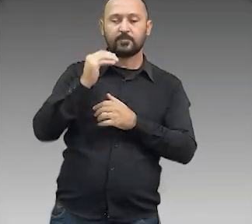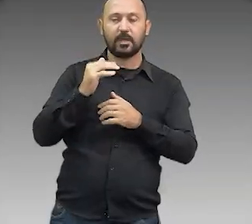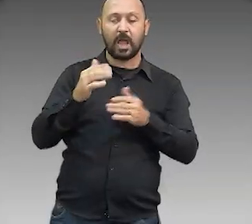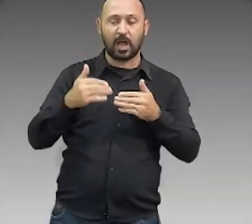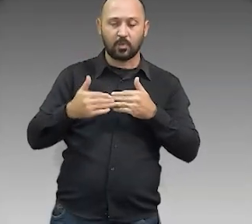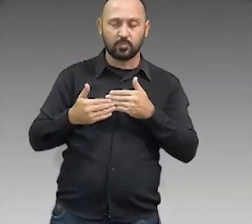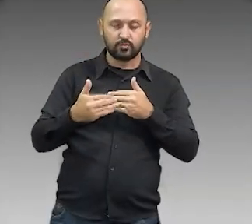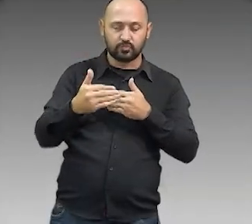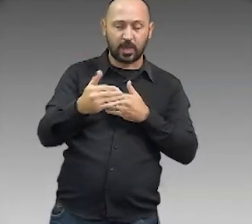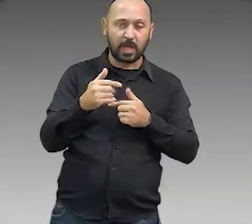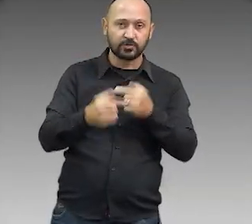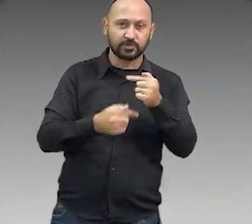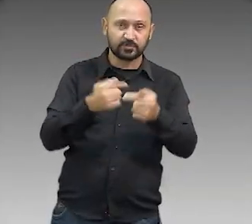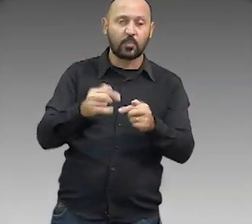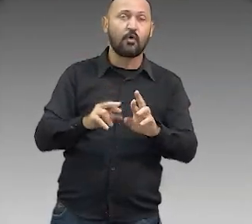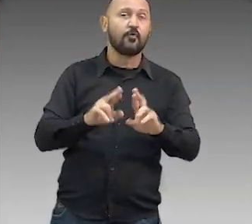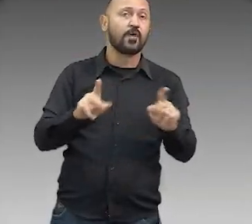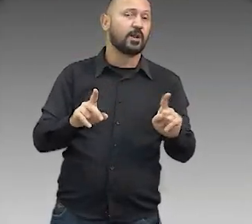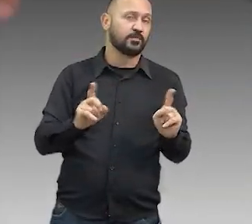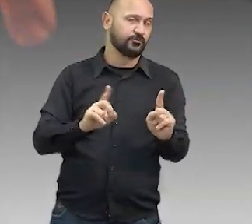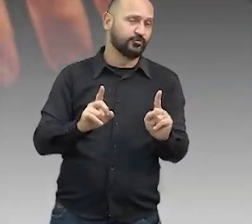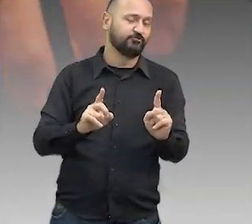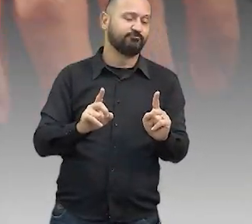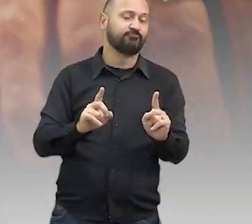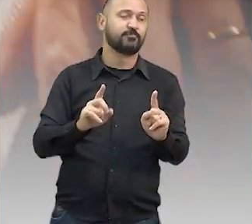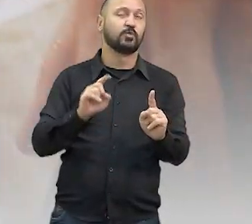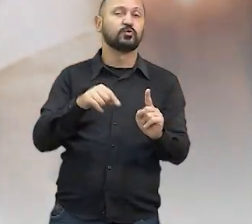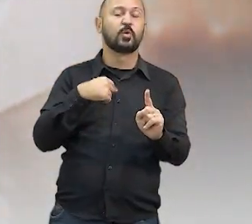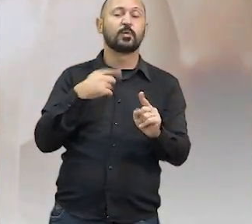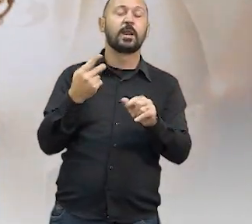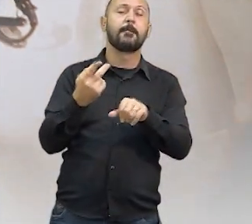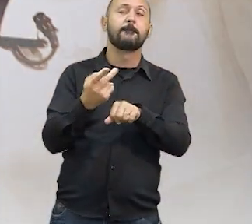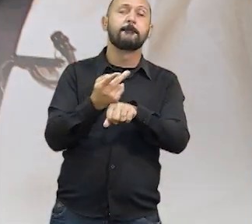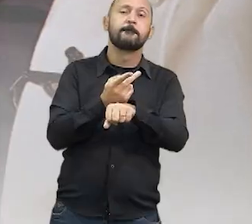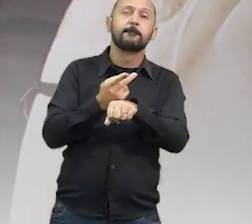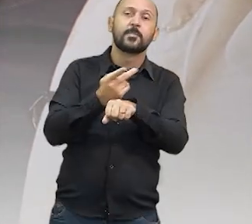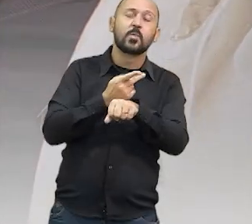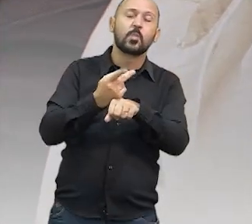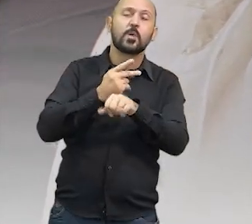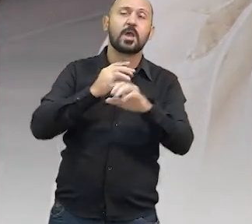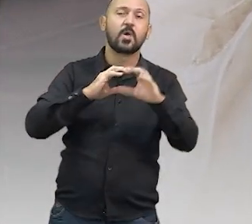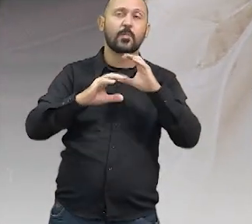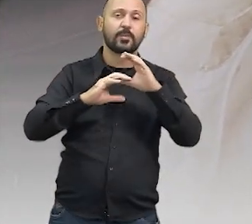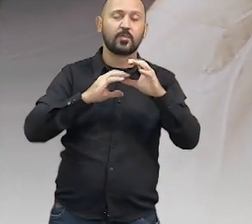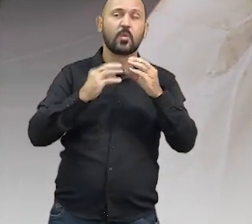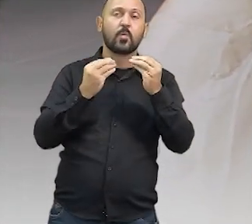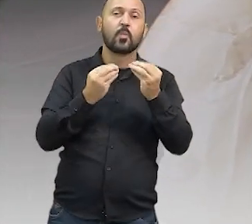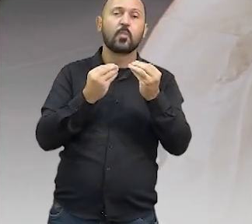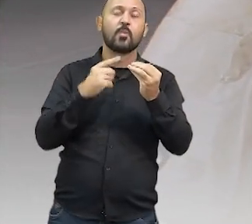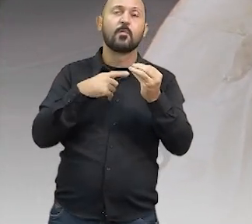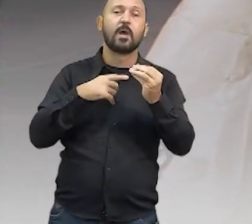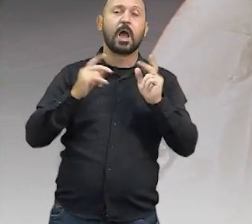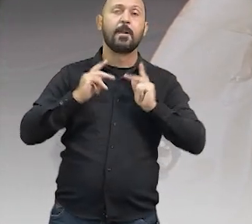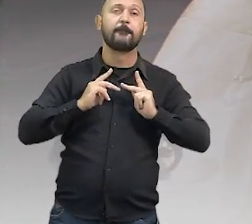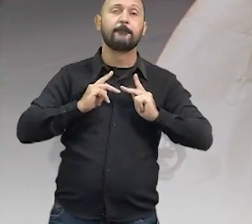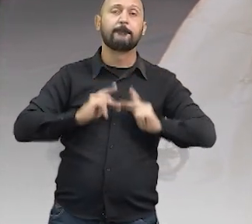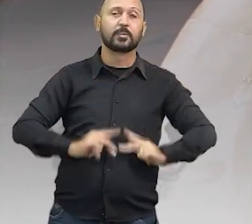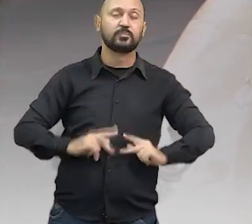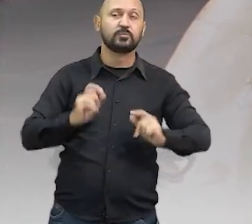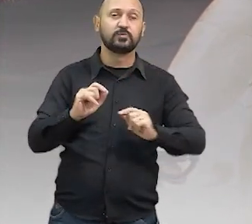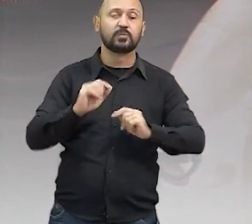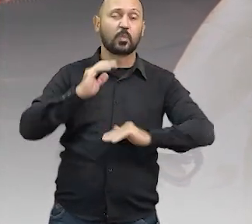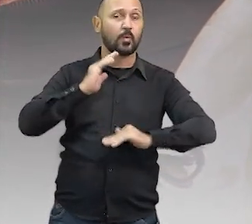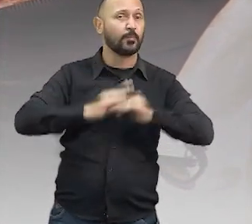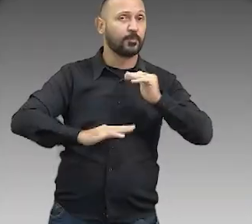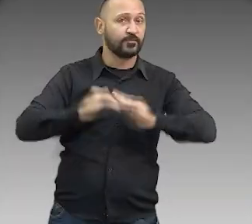completamente diferente, né? Não apenas o que eles buscam nos veículos de comunicação, mas como eles também se posicionam enquanto